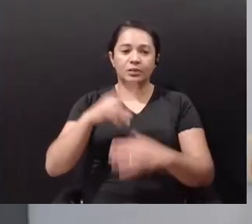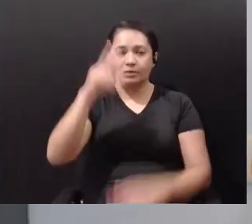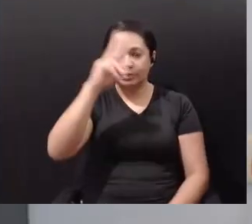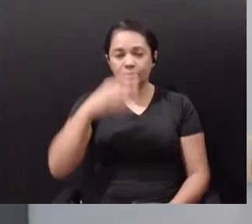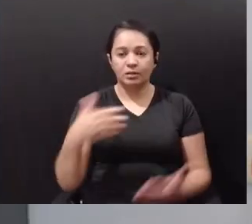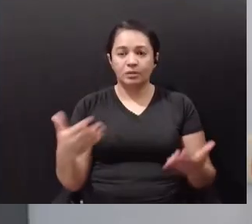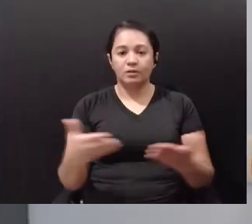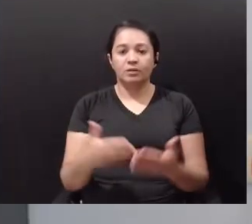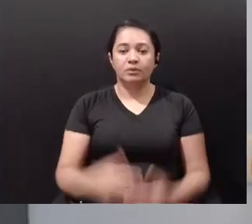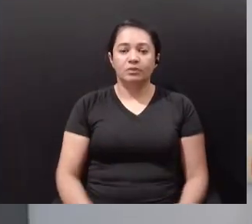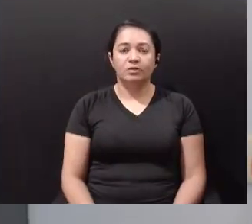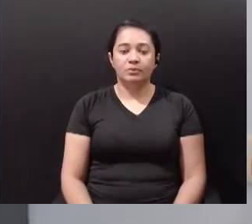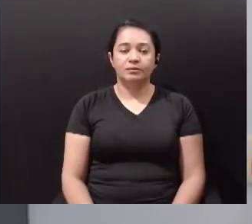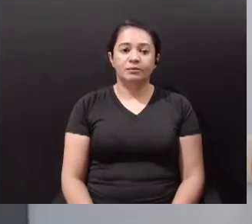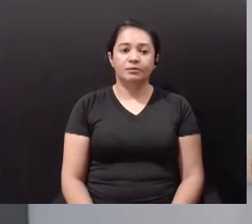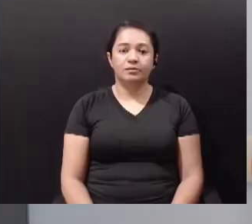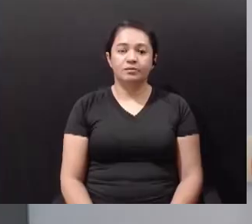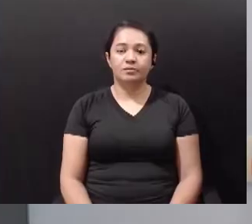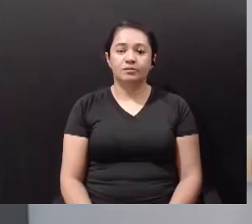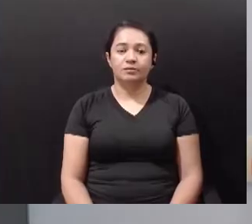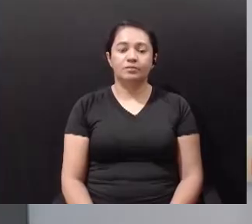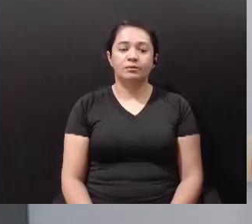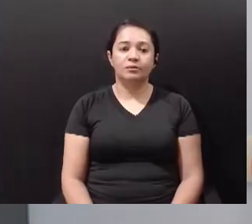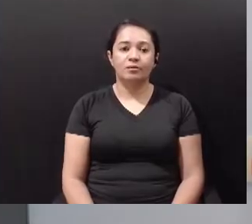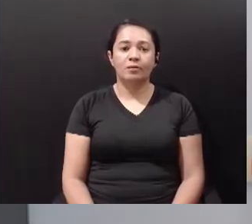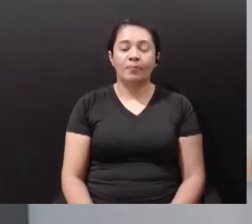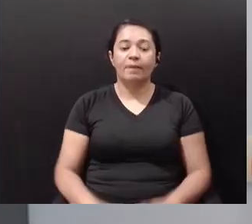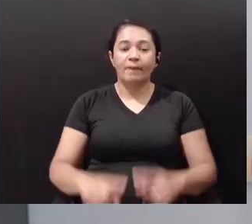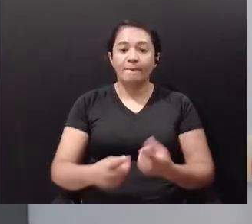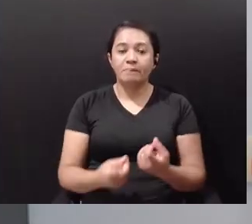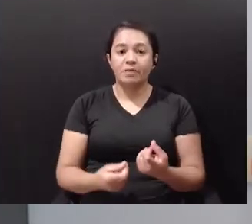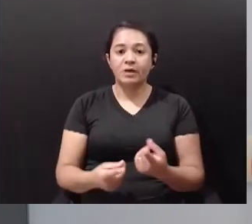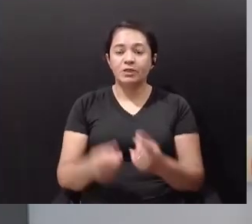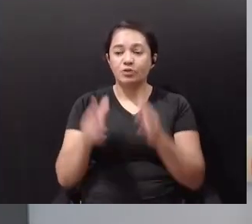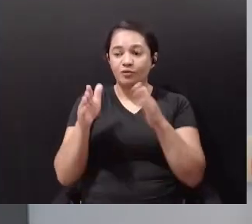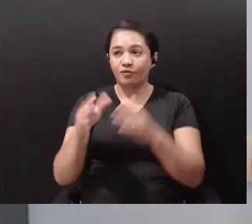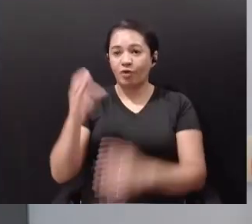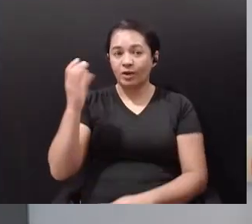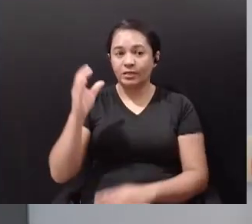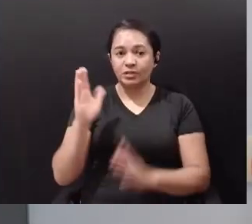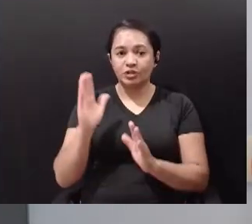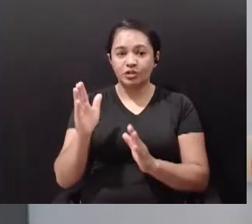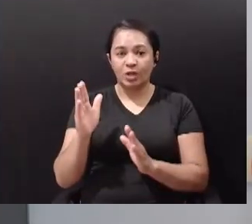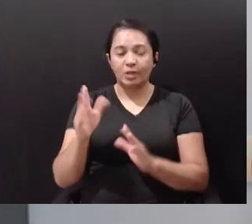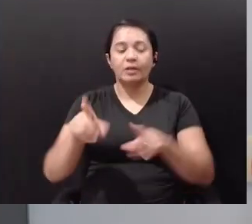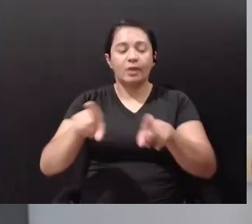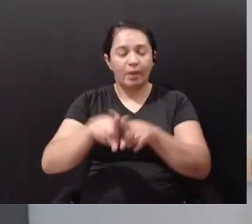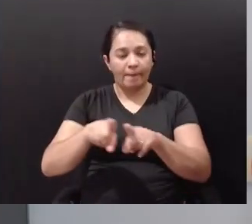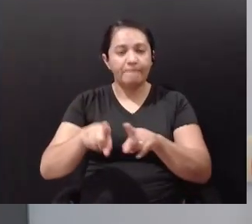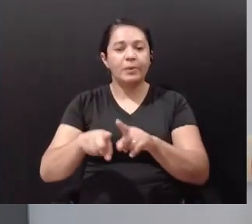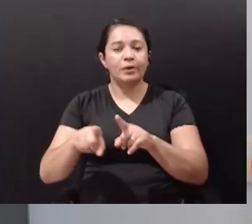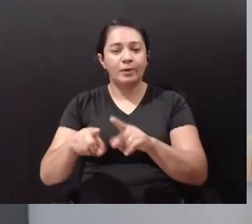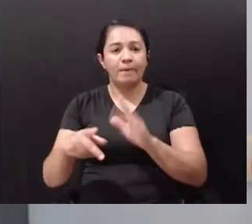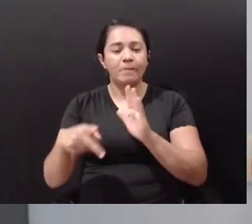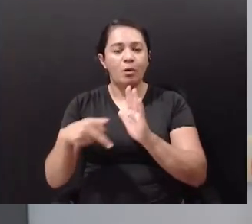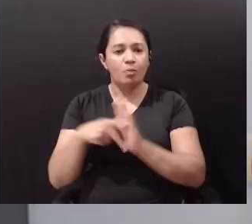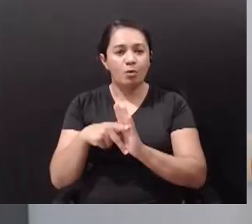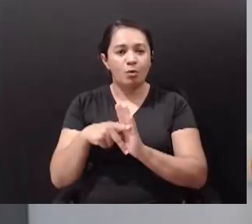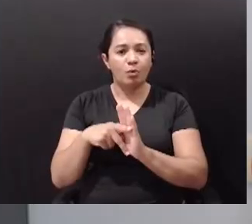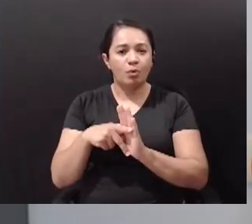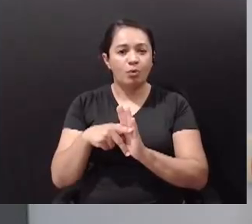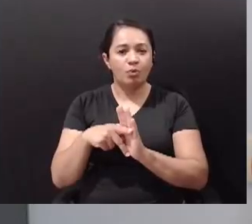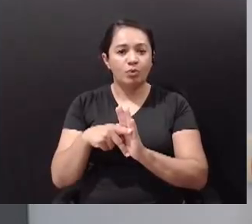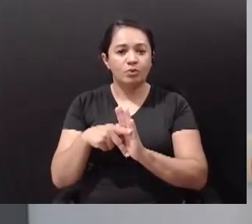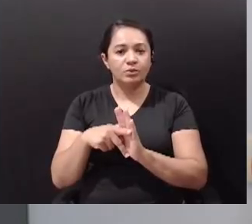Mas o culto à ciência ele chegou a receber subvenção também de Campinas,